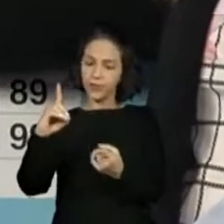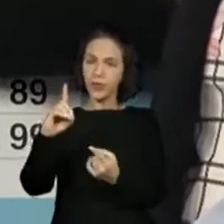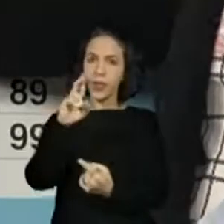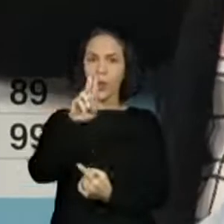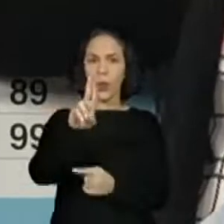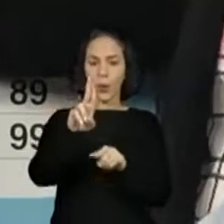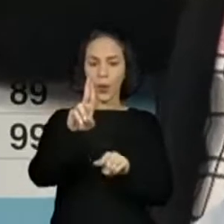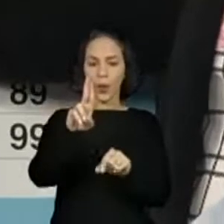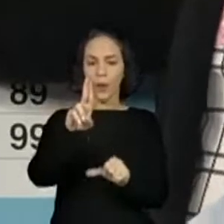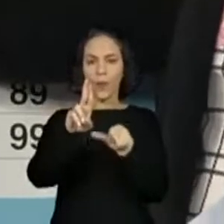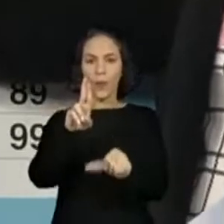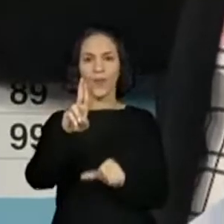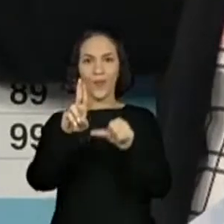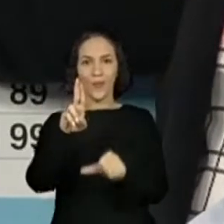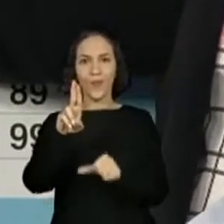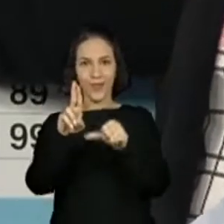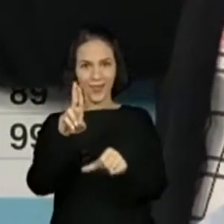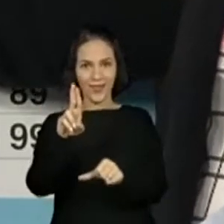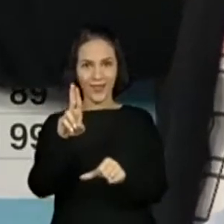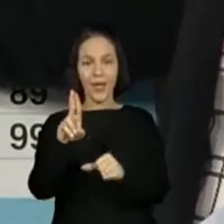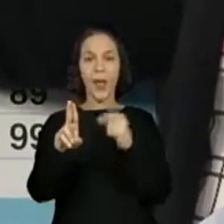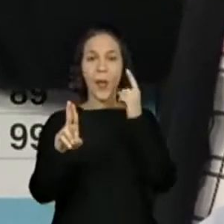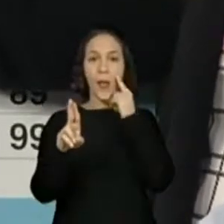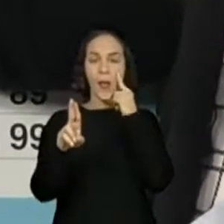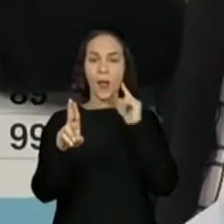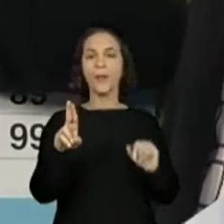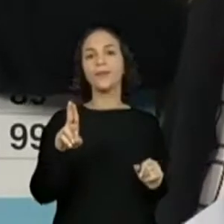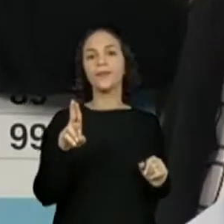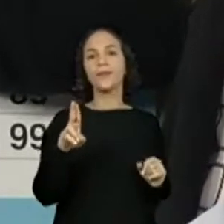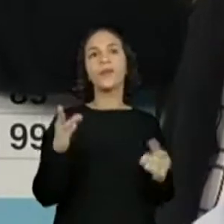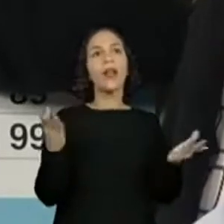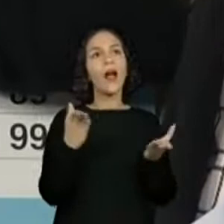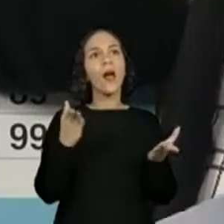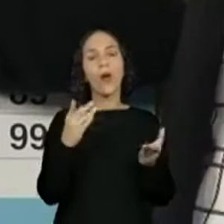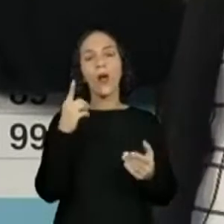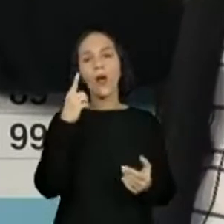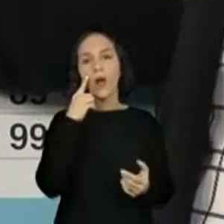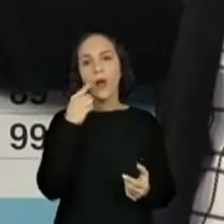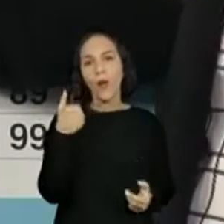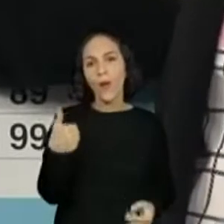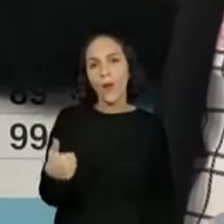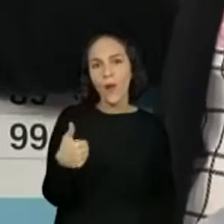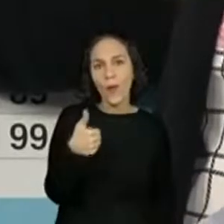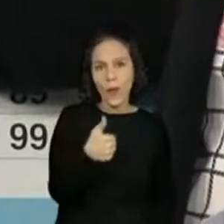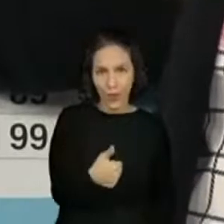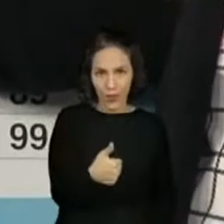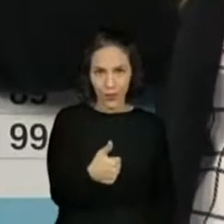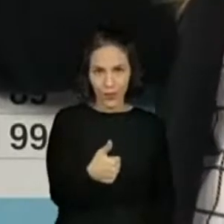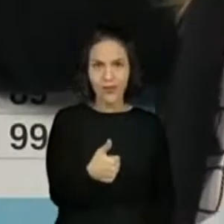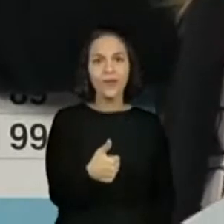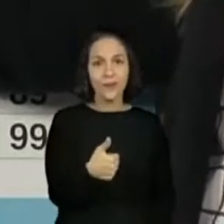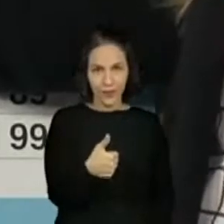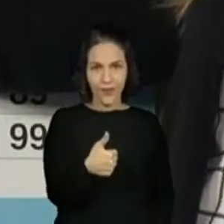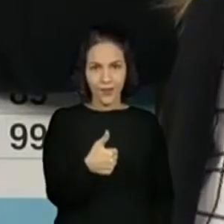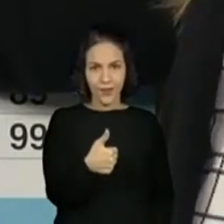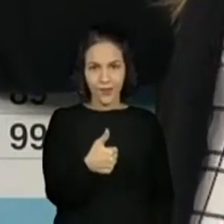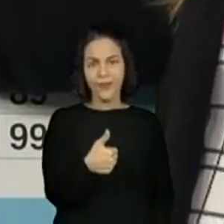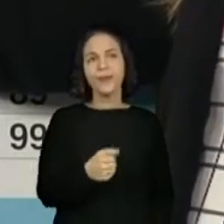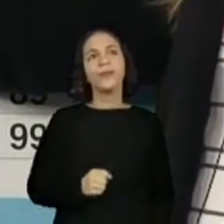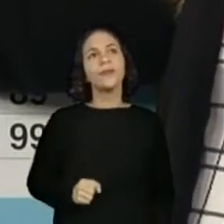10. Aqui, nós já temos o algarismo 11. O número 11, que são duas vezes o algarismo